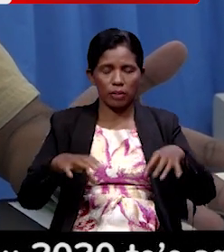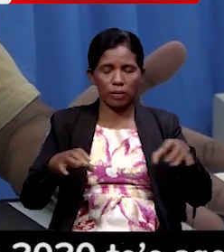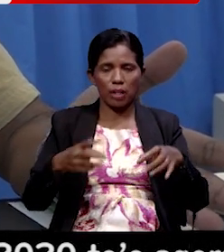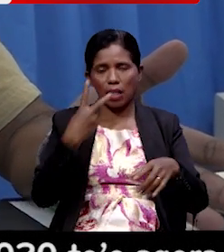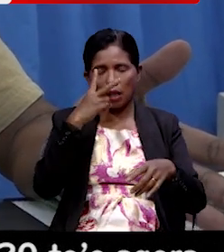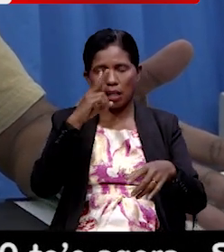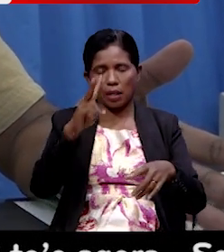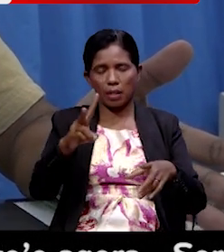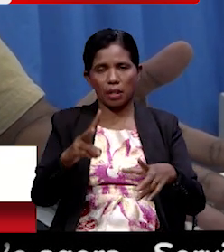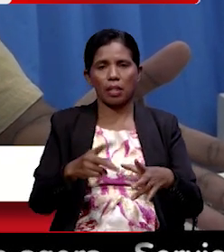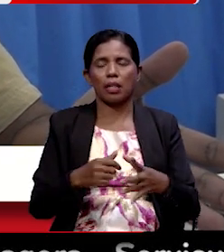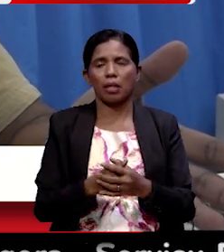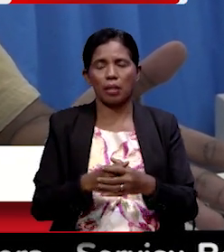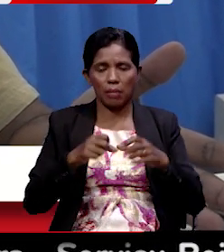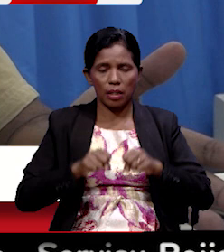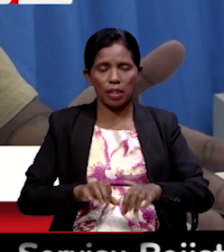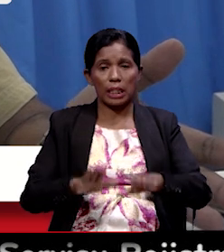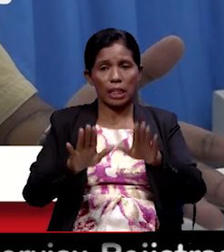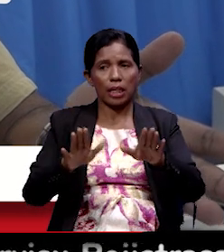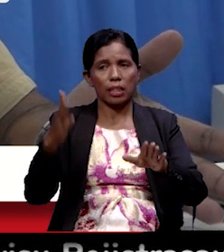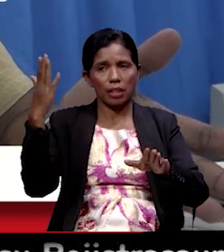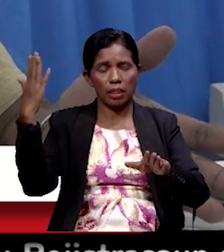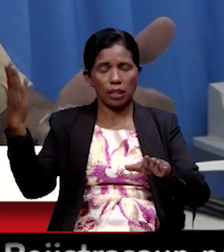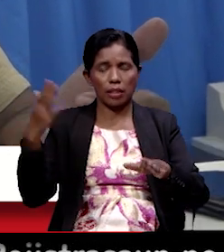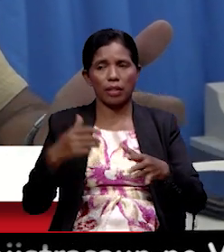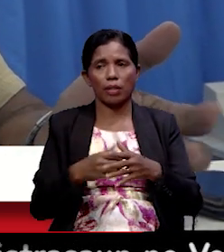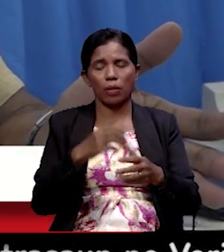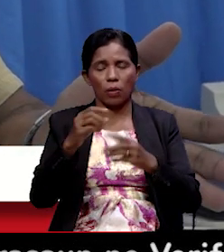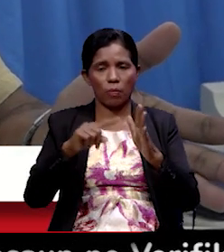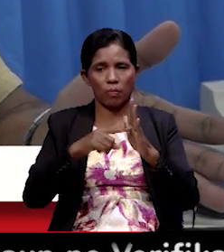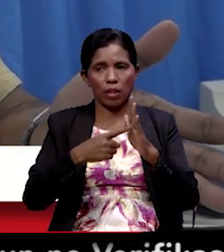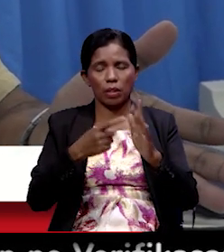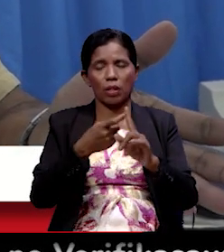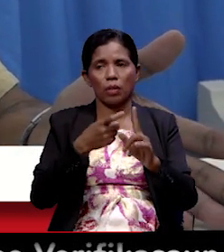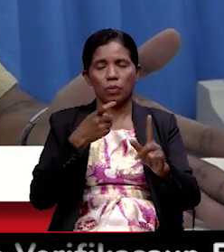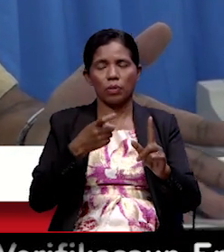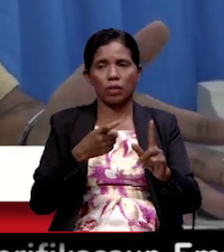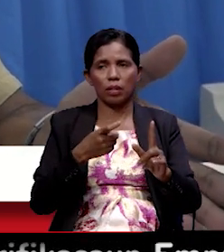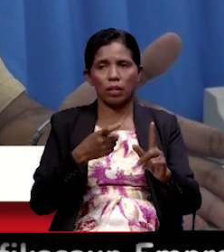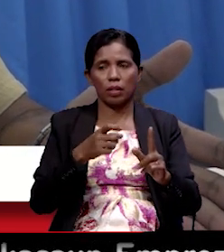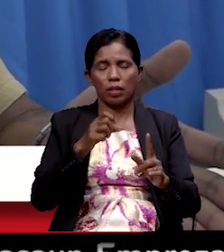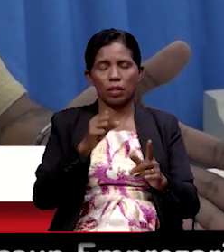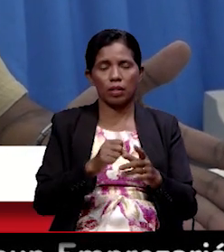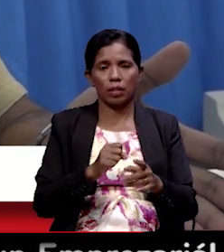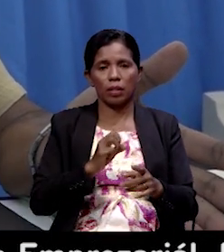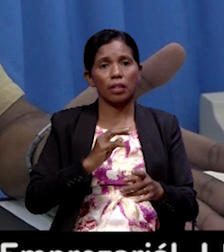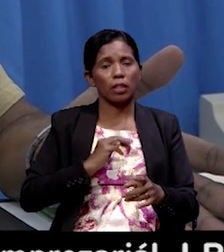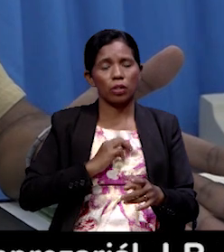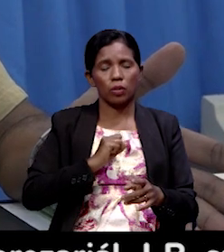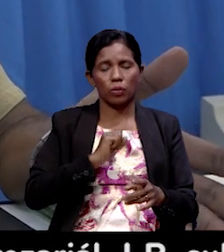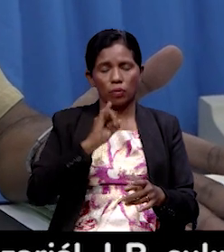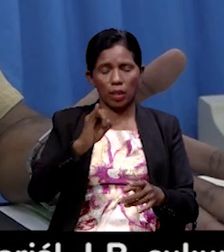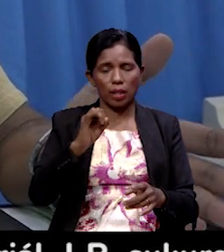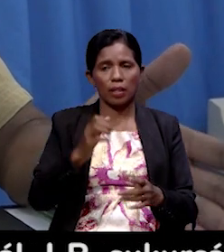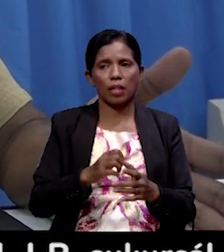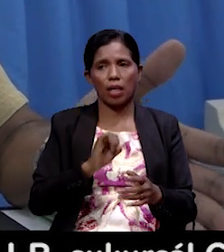ba siguransi kostera tasi parte sul komesa usi jumala ba tamato mata masin au